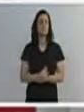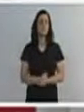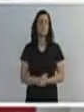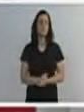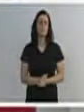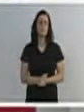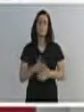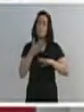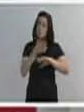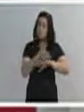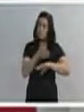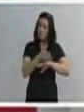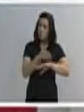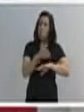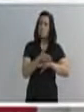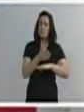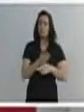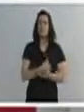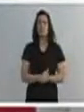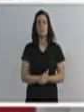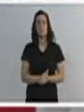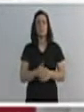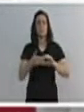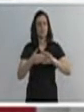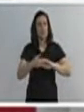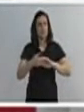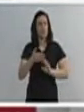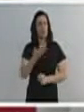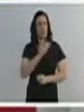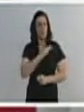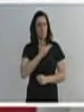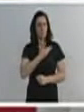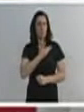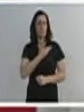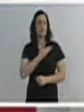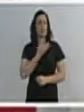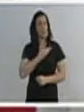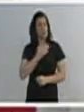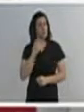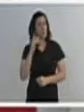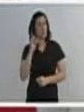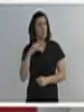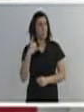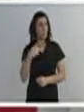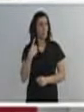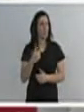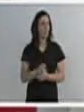e tem participado bastante do nosso mandato. Saudar todos os companheiros, meu colega advogado.